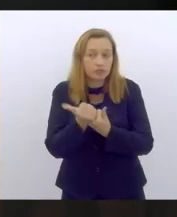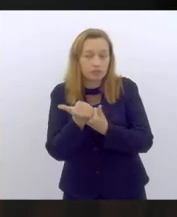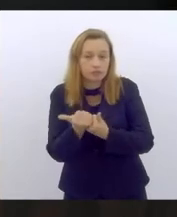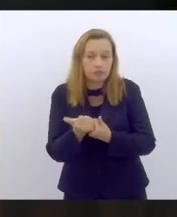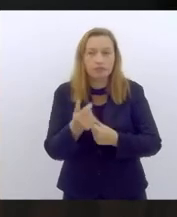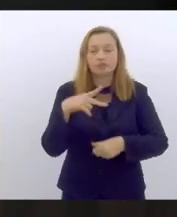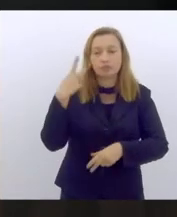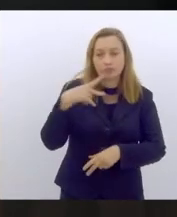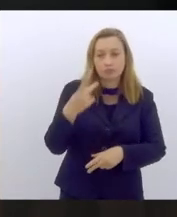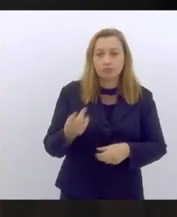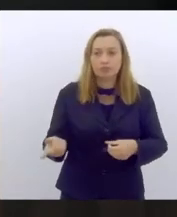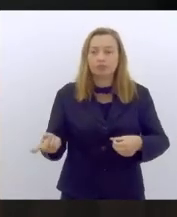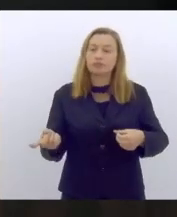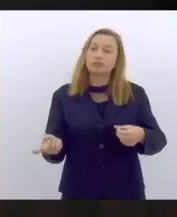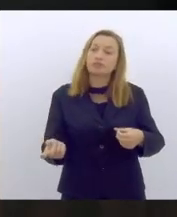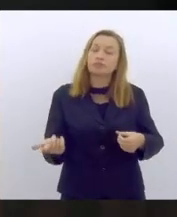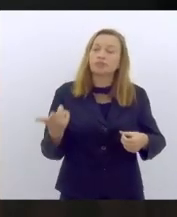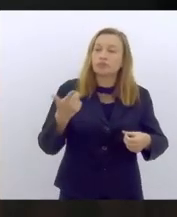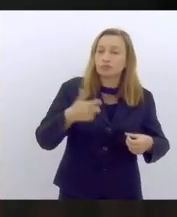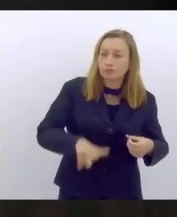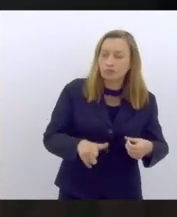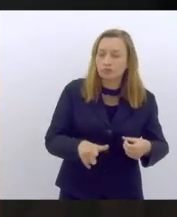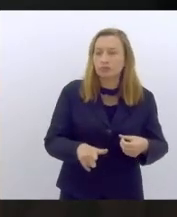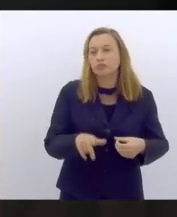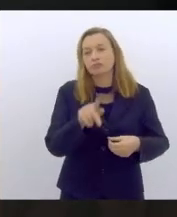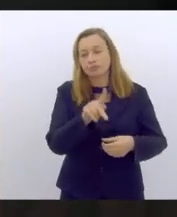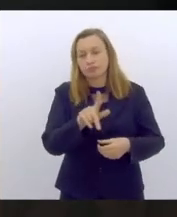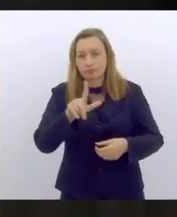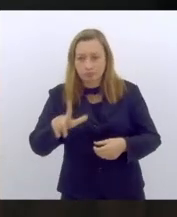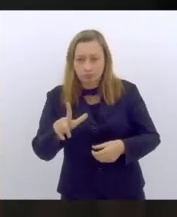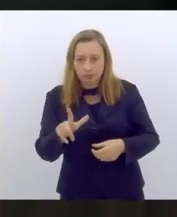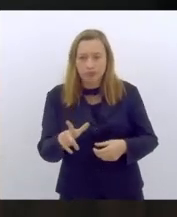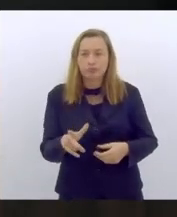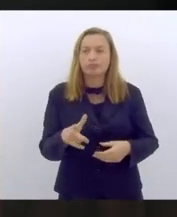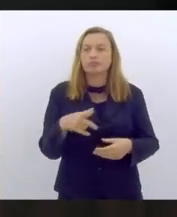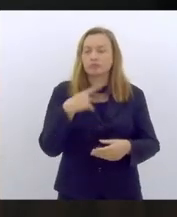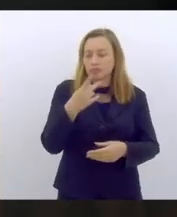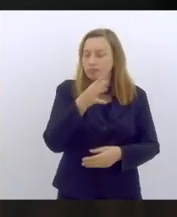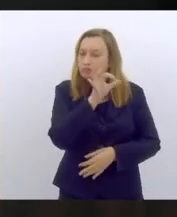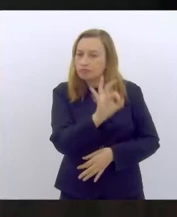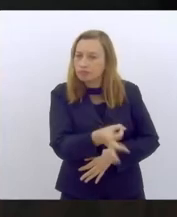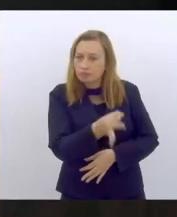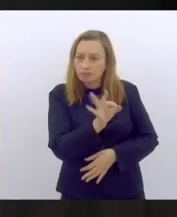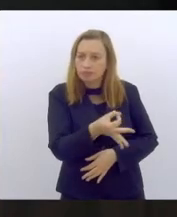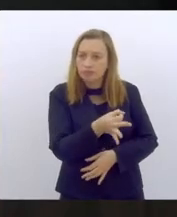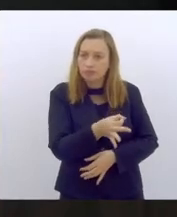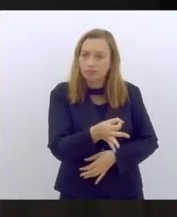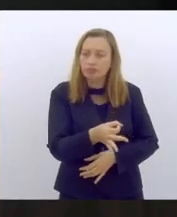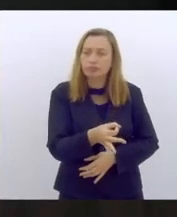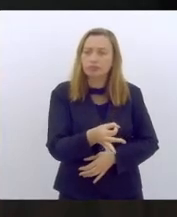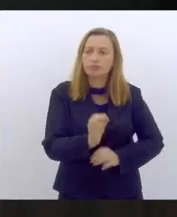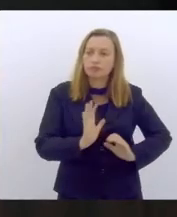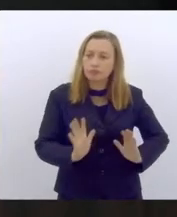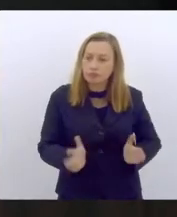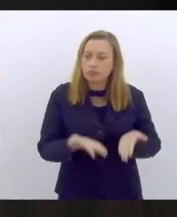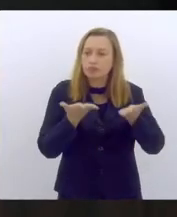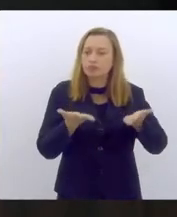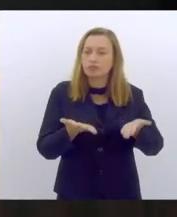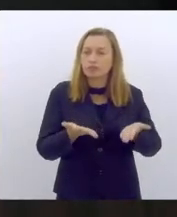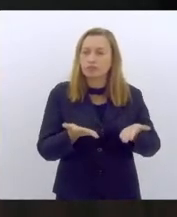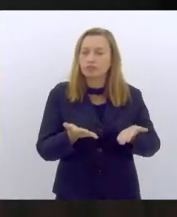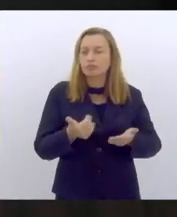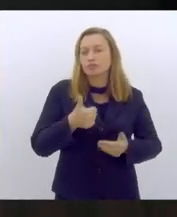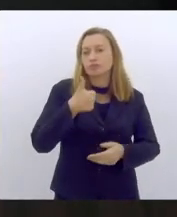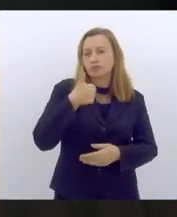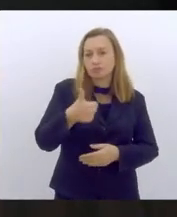candidato à reeleição do Pr e cita exatamente né o empenho que foi feito de